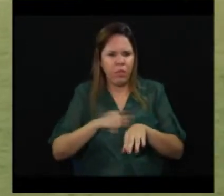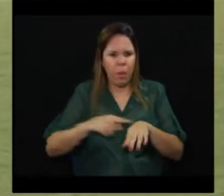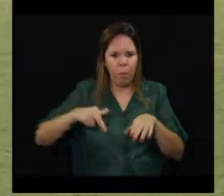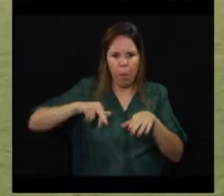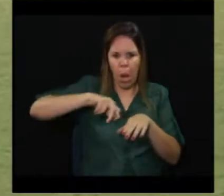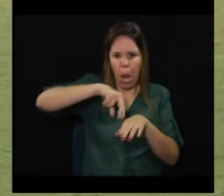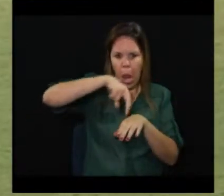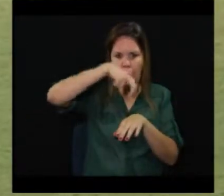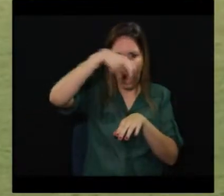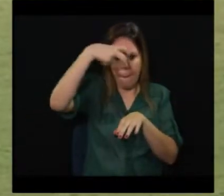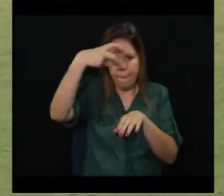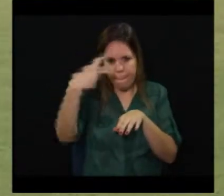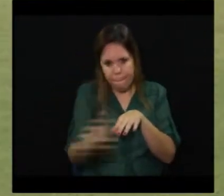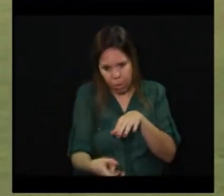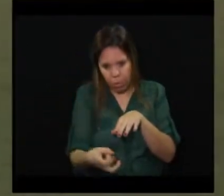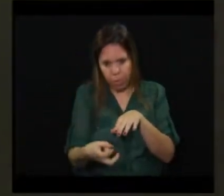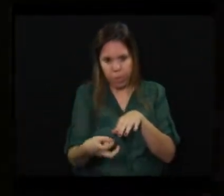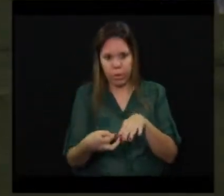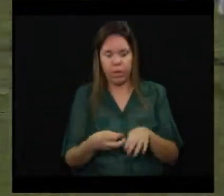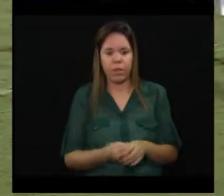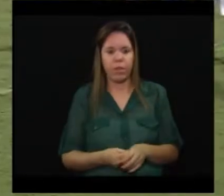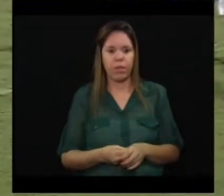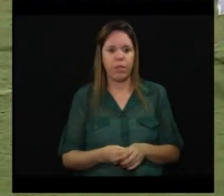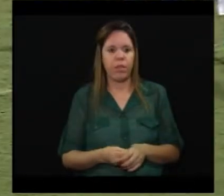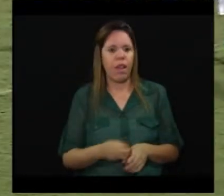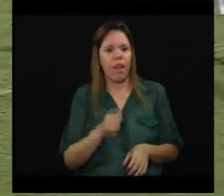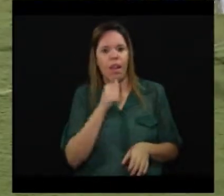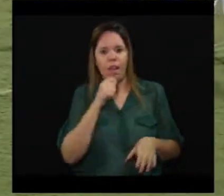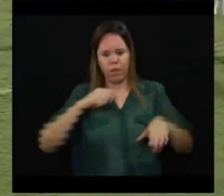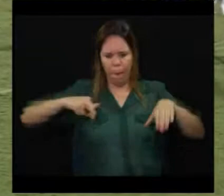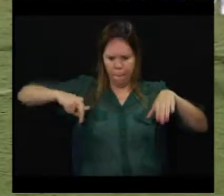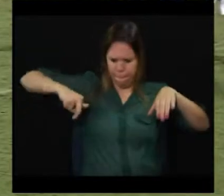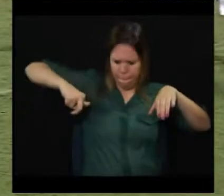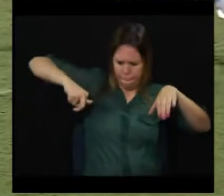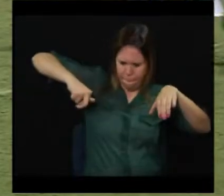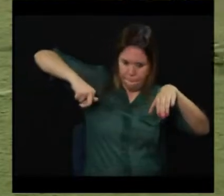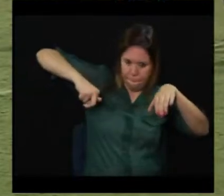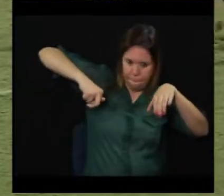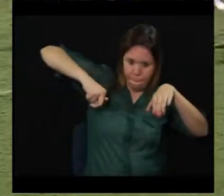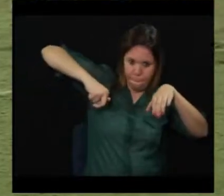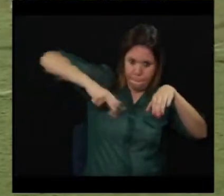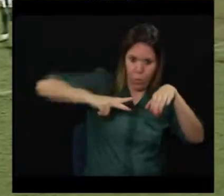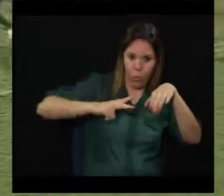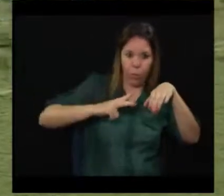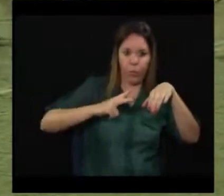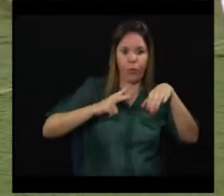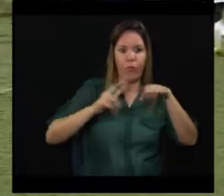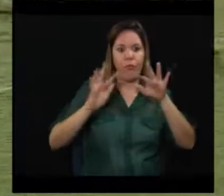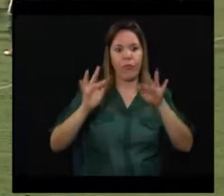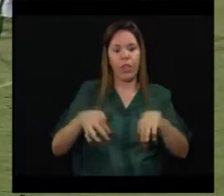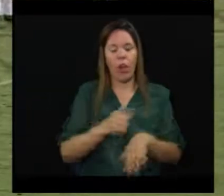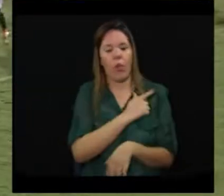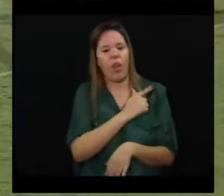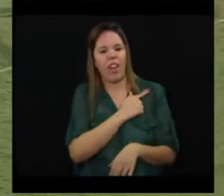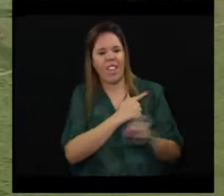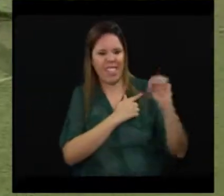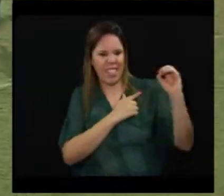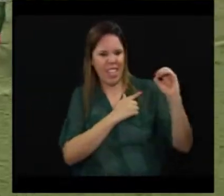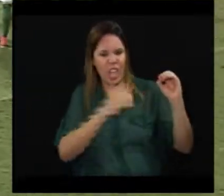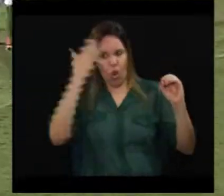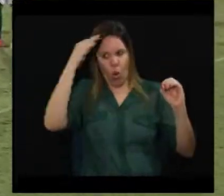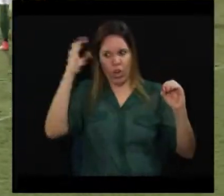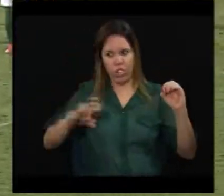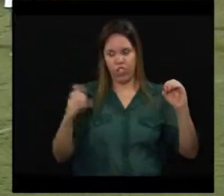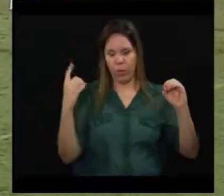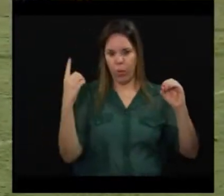um carrinho para cima de Natan. Pênalti que o goleiro Wilson não desperdiçou. Final, Guarani 0,